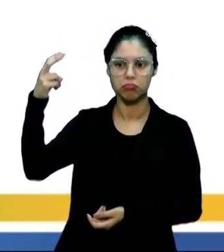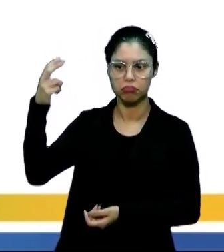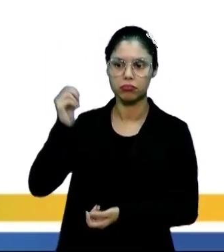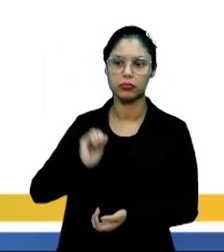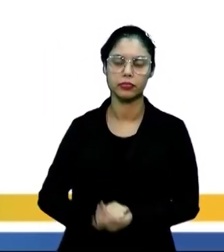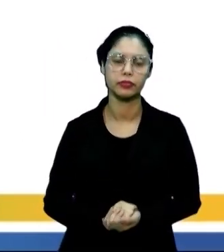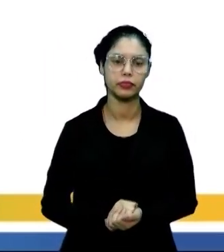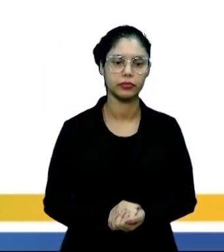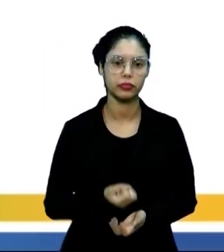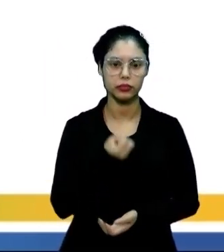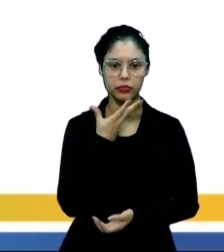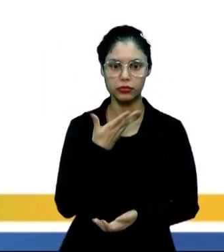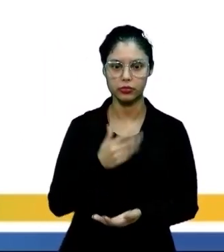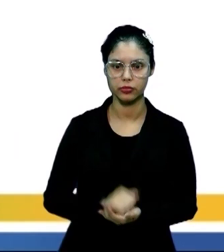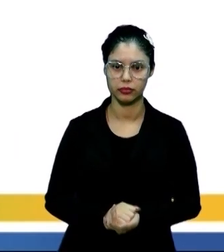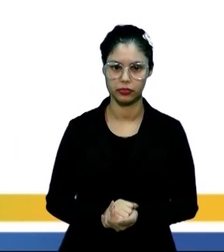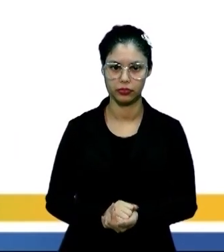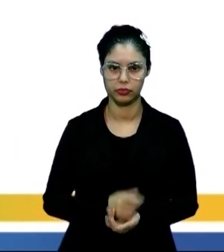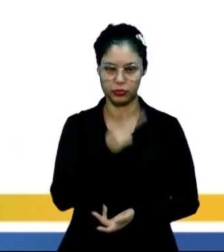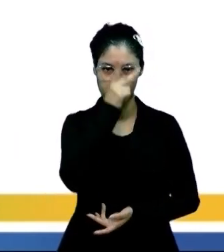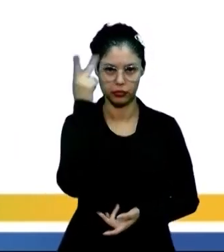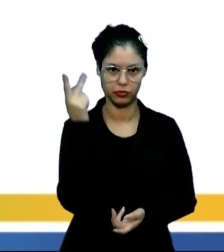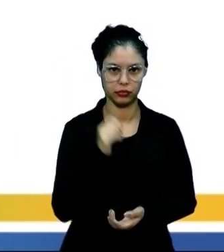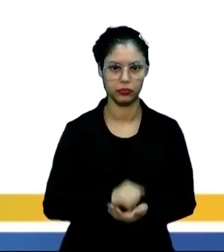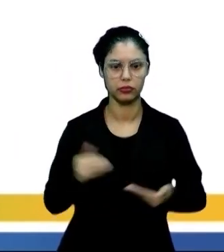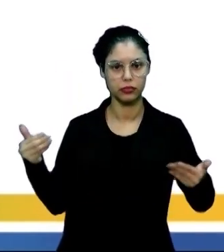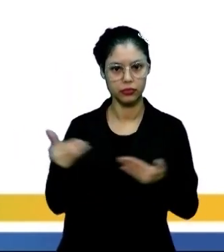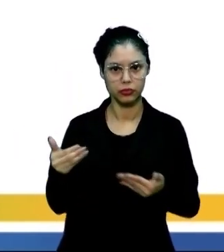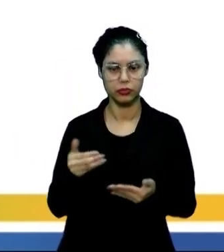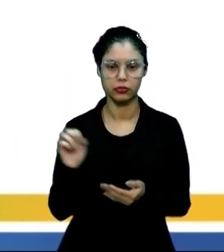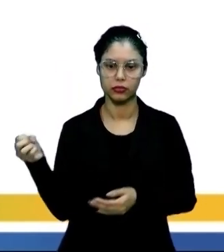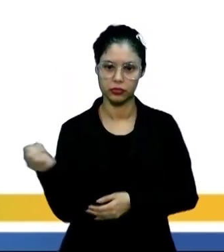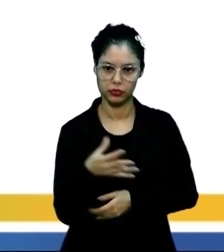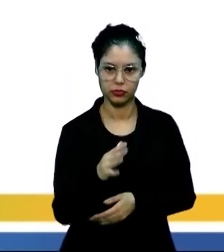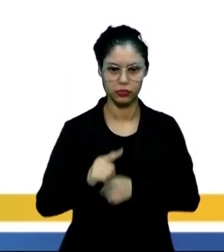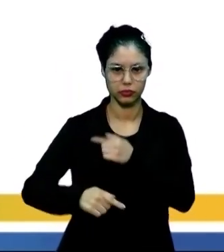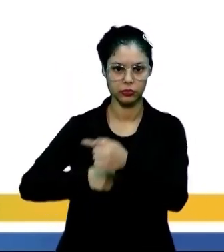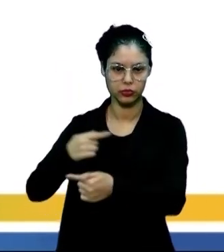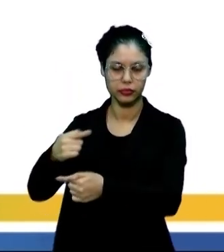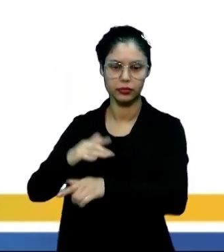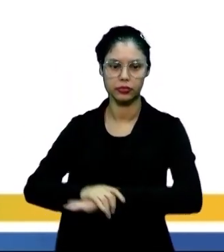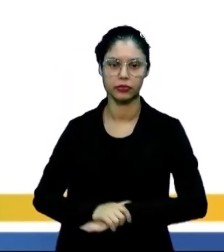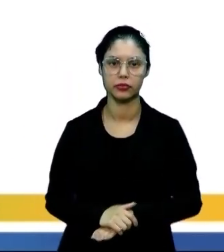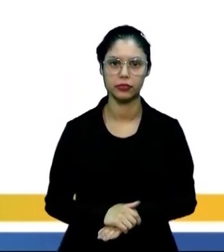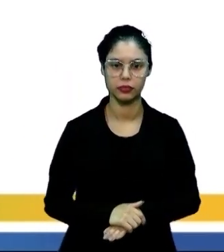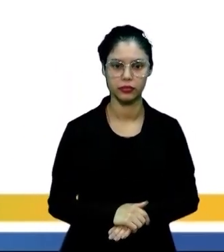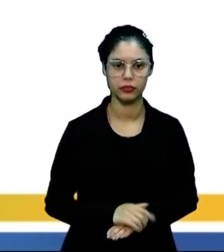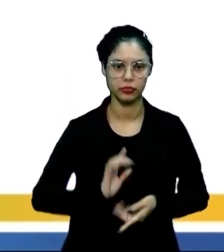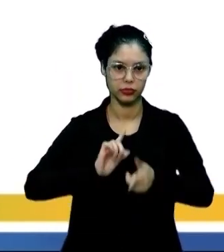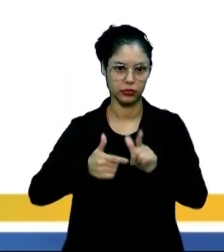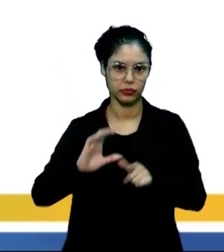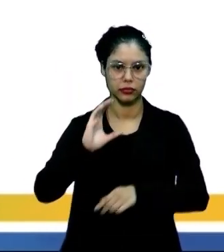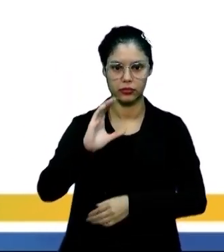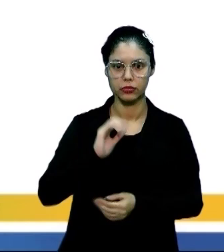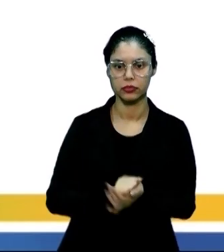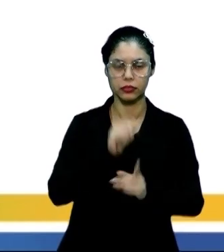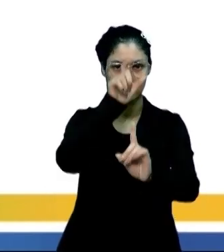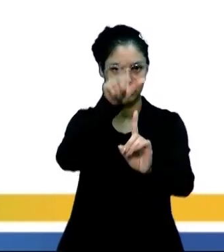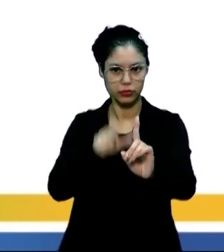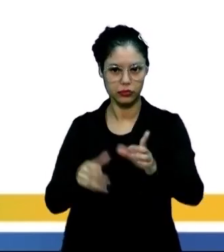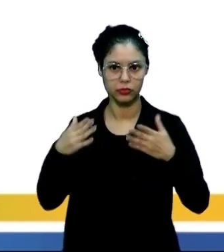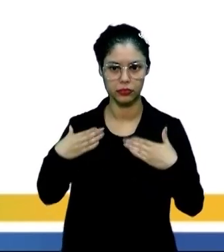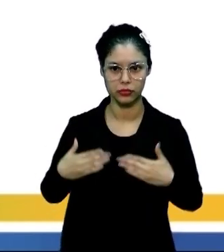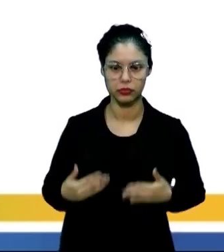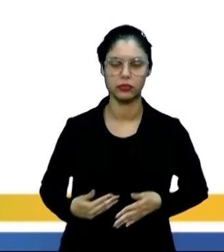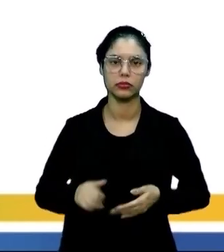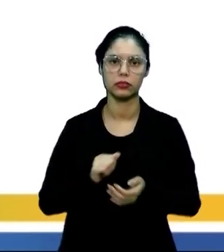foi bom para essa pessoa que está vindo agora, dessa nova geração, ok? Letra C, representação